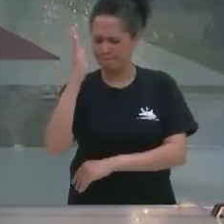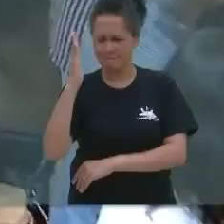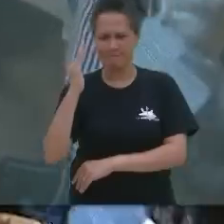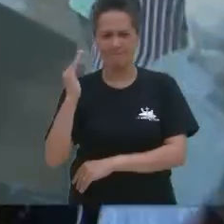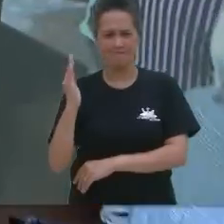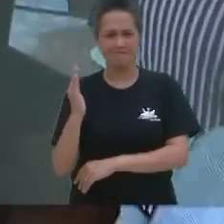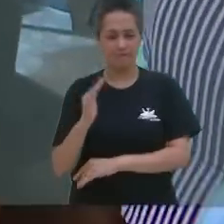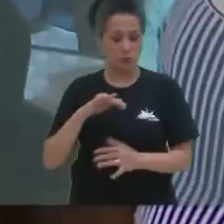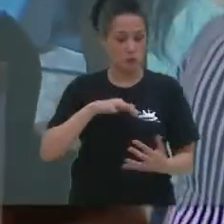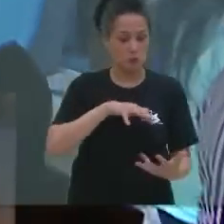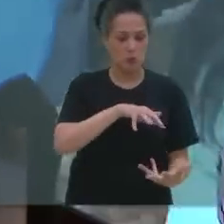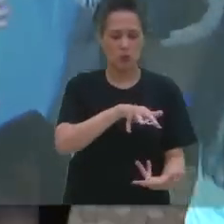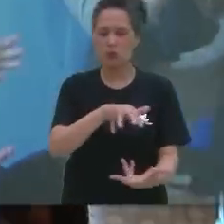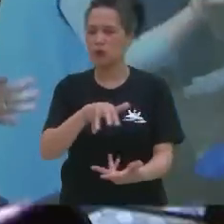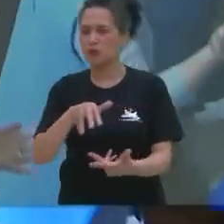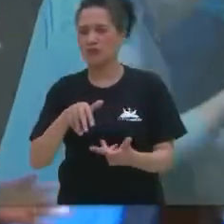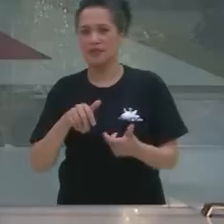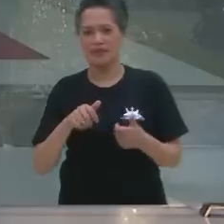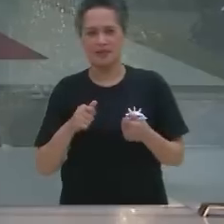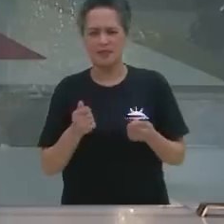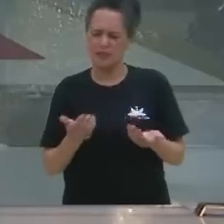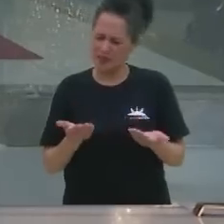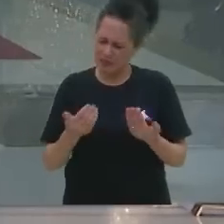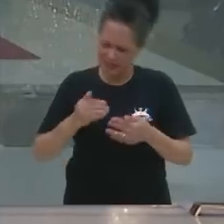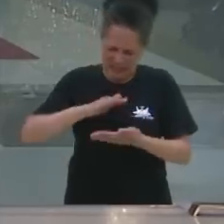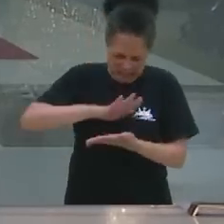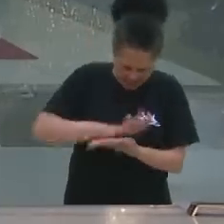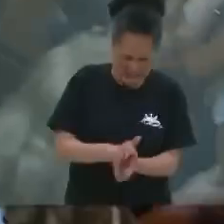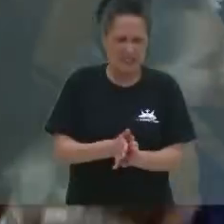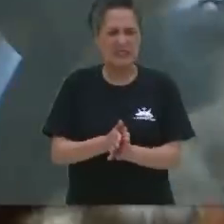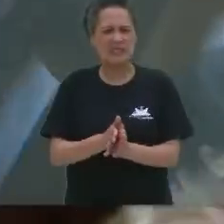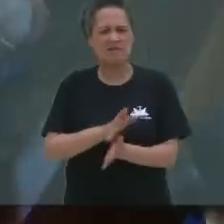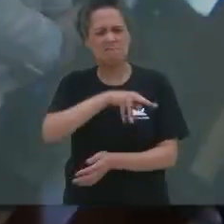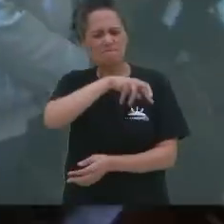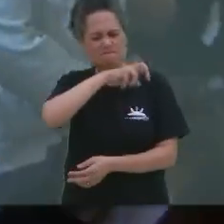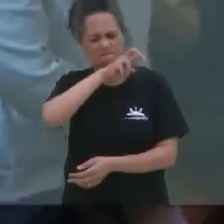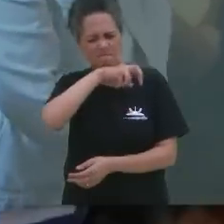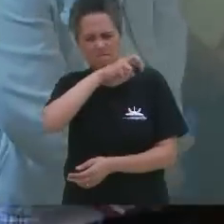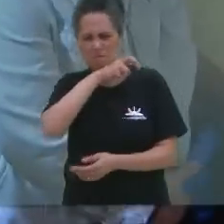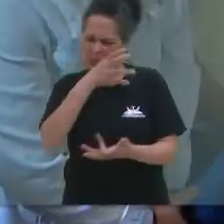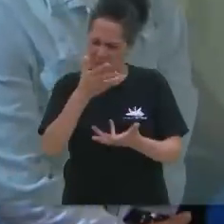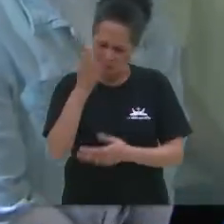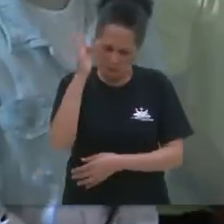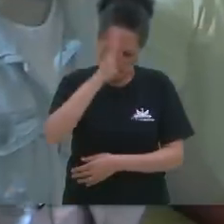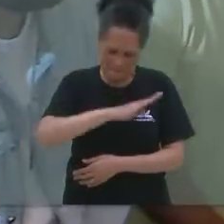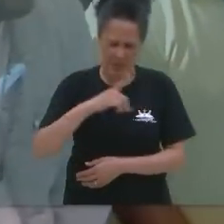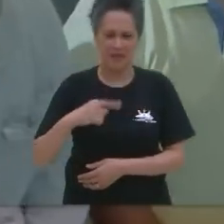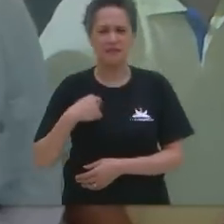mundo inteiro. Pisa na cabeça da serpente, Mãe.